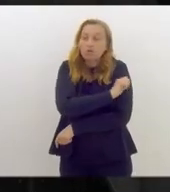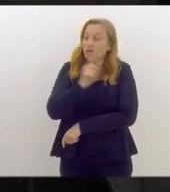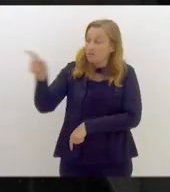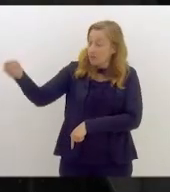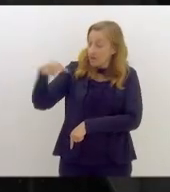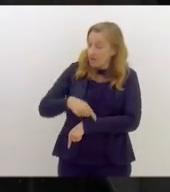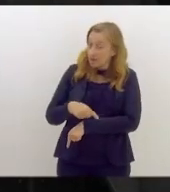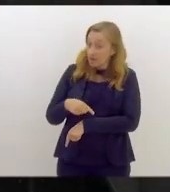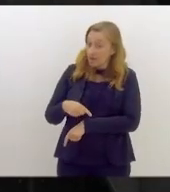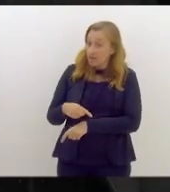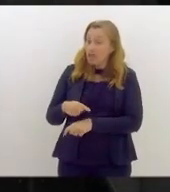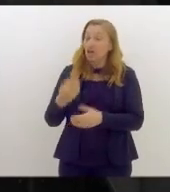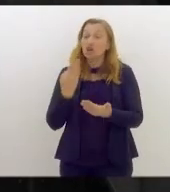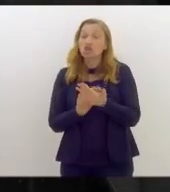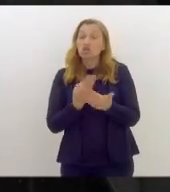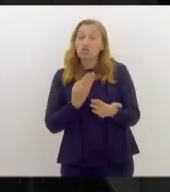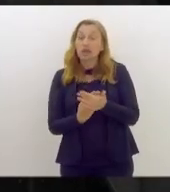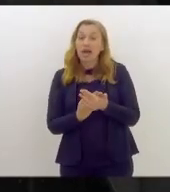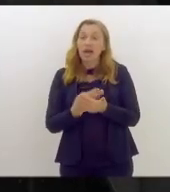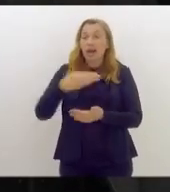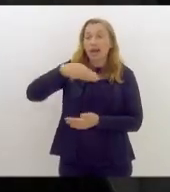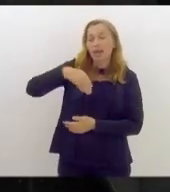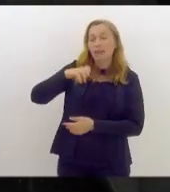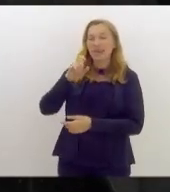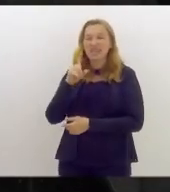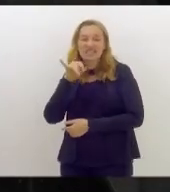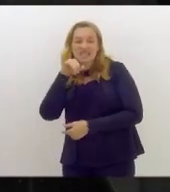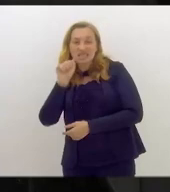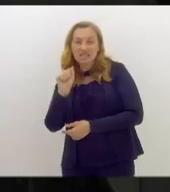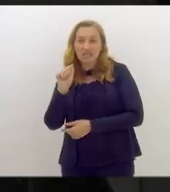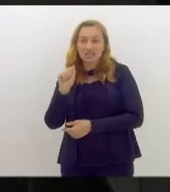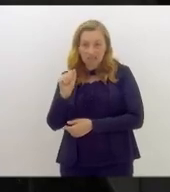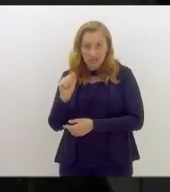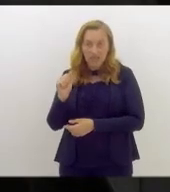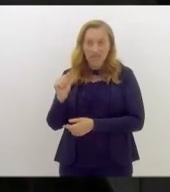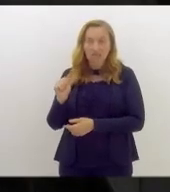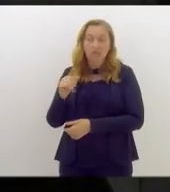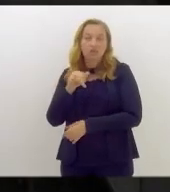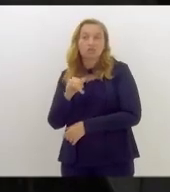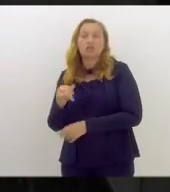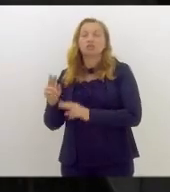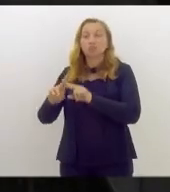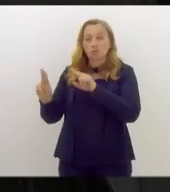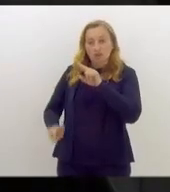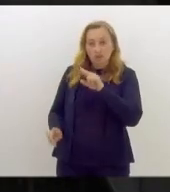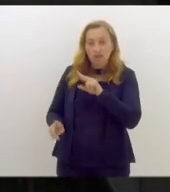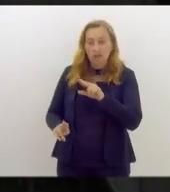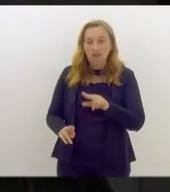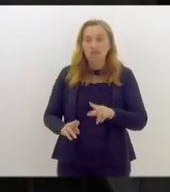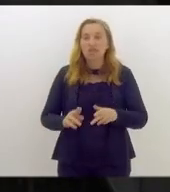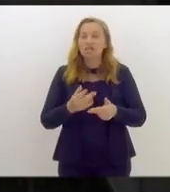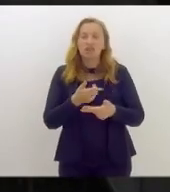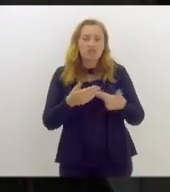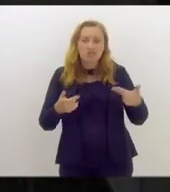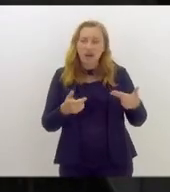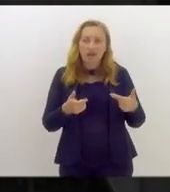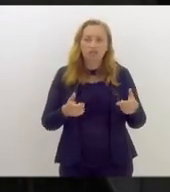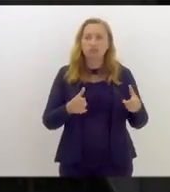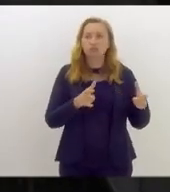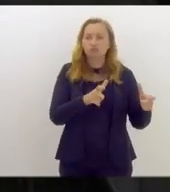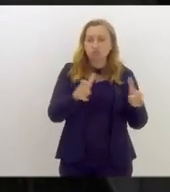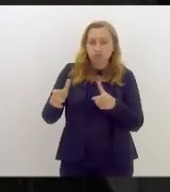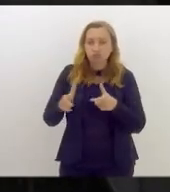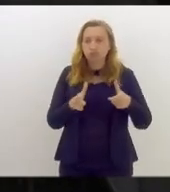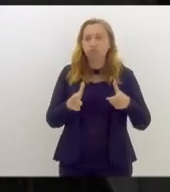medicina não UFRJ um estudante do sudeste vai estudar a economia numa universidade federal é do centro-oeste e assim sucessivamente